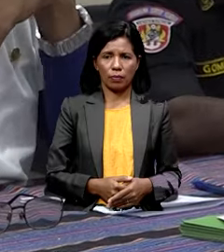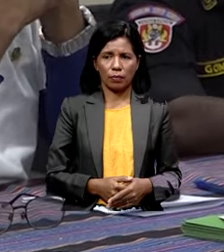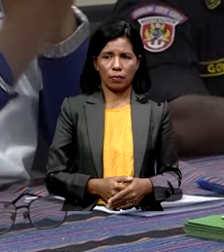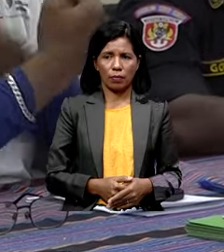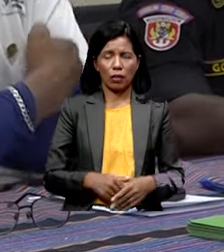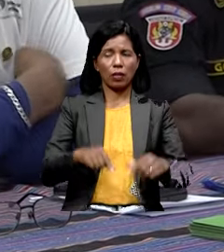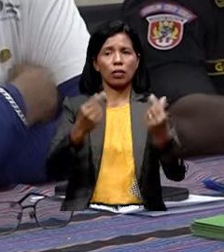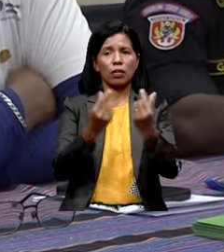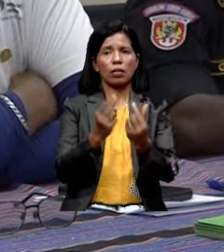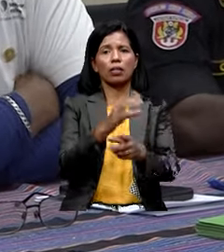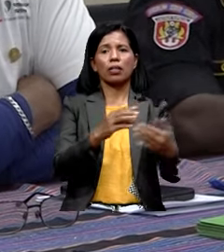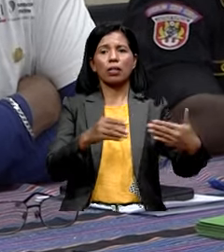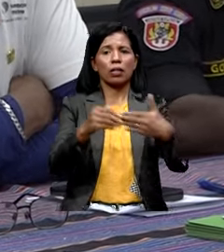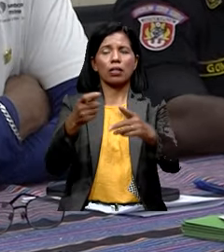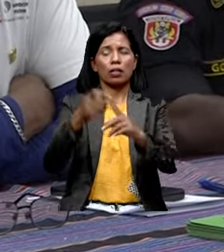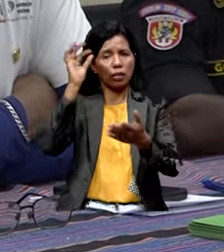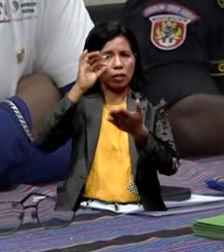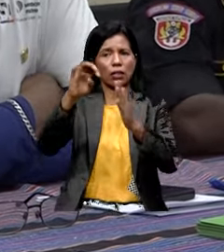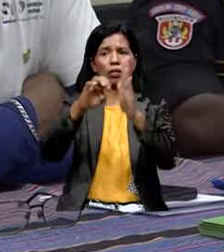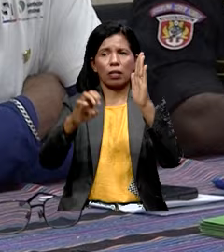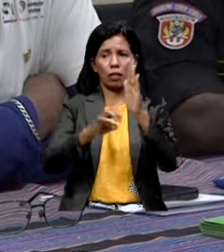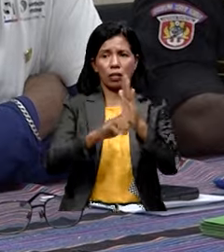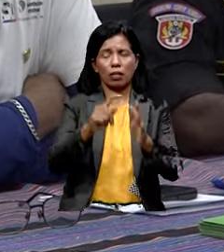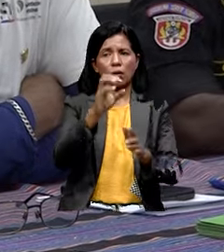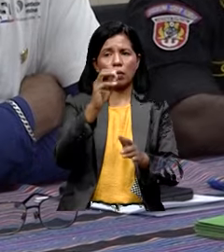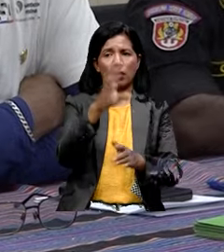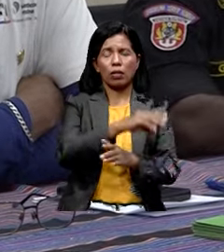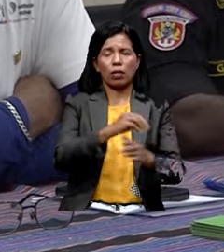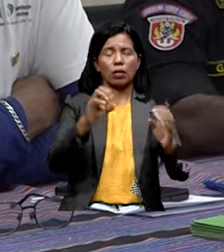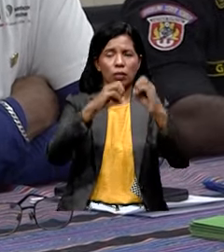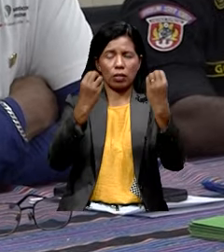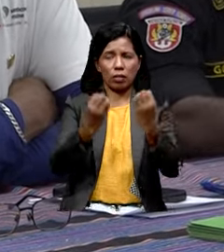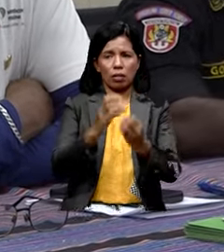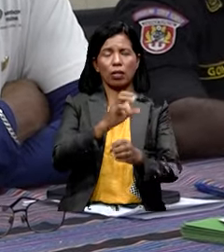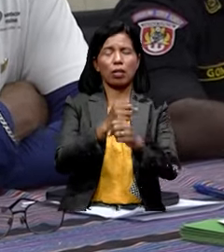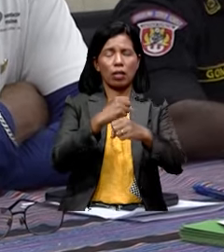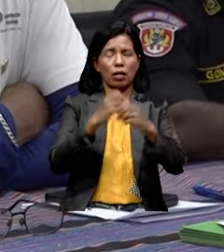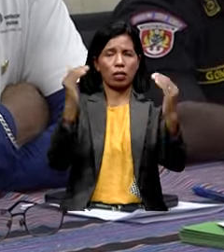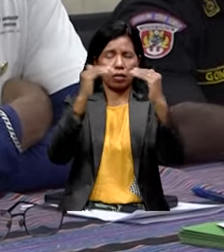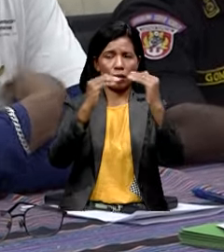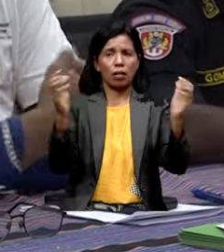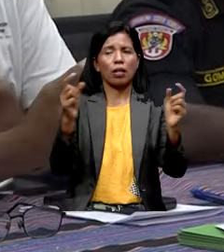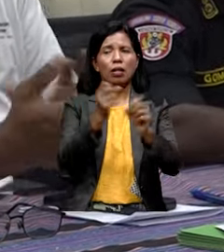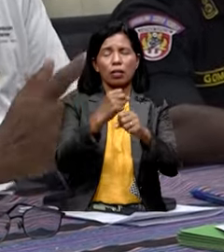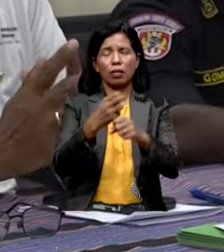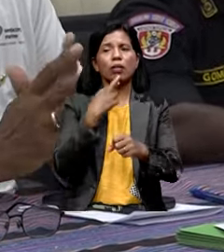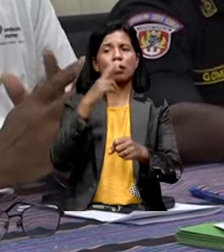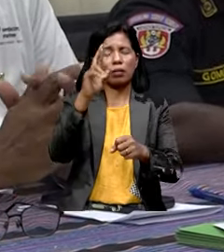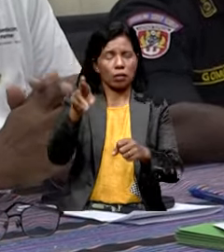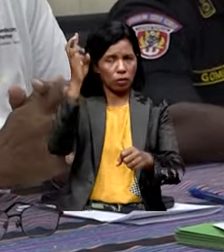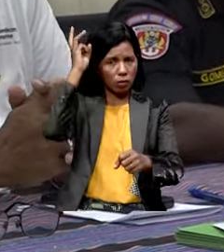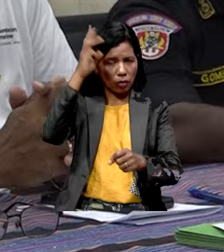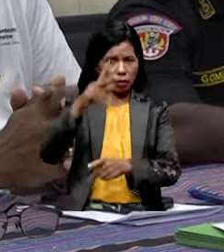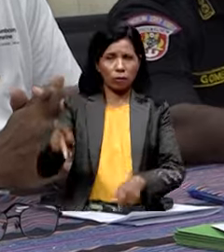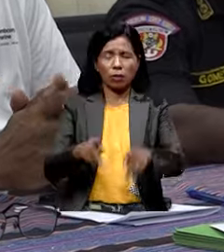Equipa conjunta nebe lidera o secretário de Estado assunto toponímia na organização urbana. Hala conferência ba imprensa onde responde ba preocupação